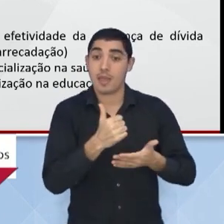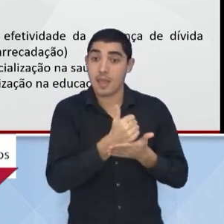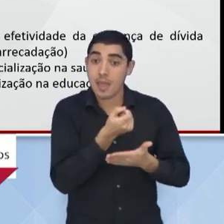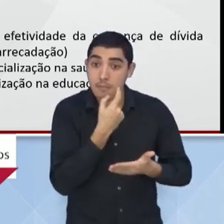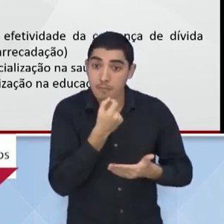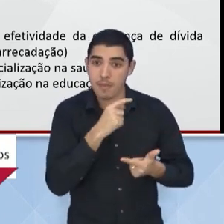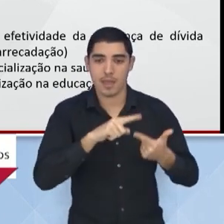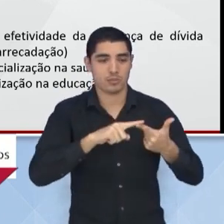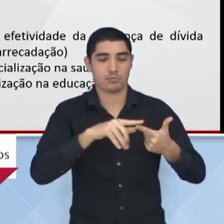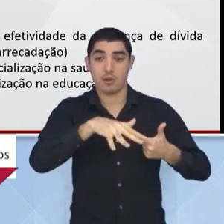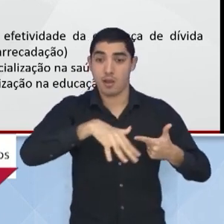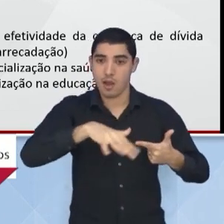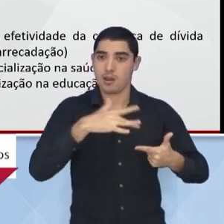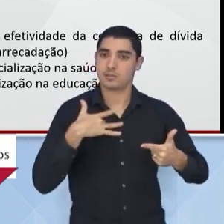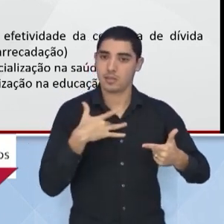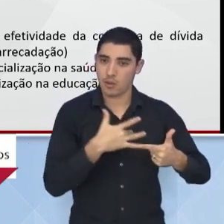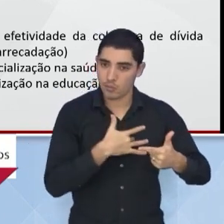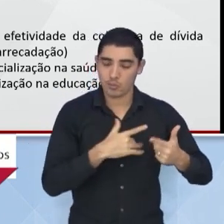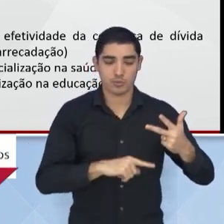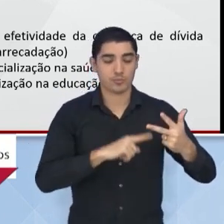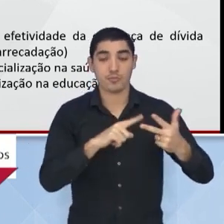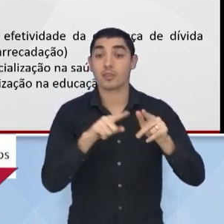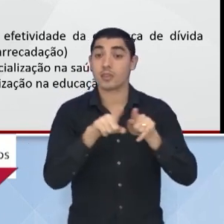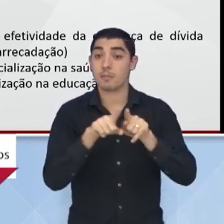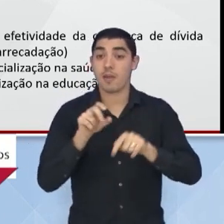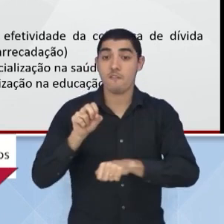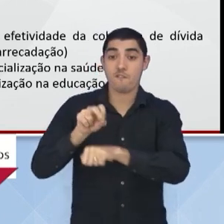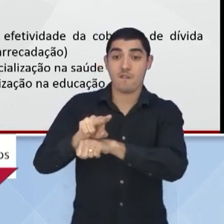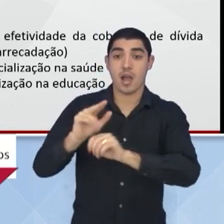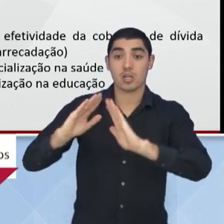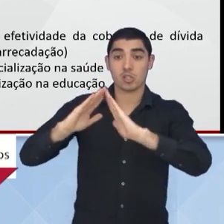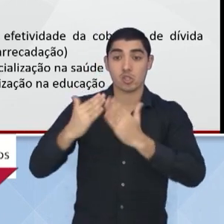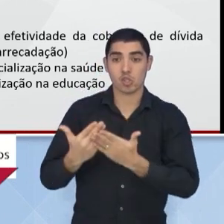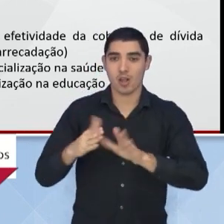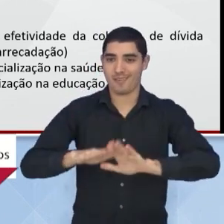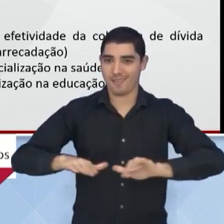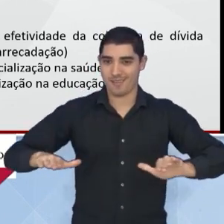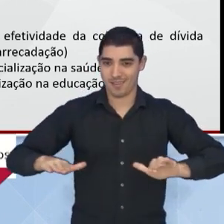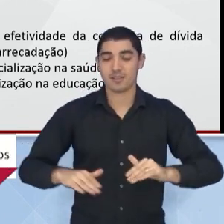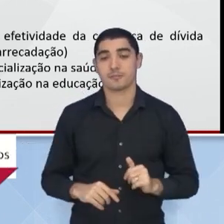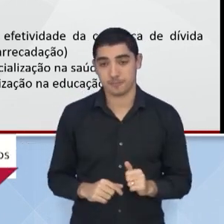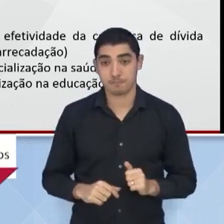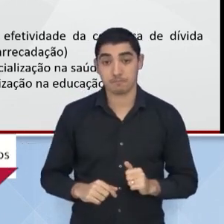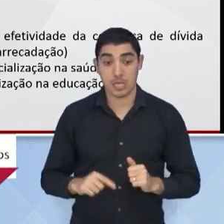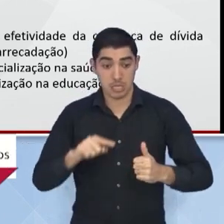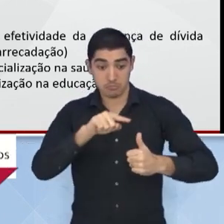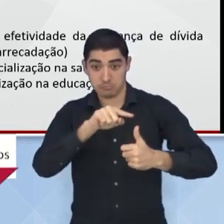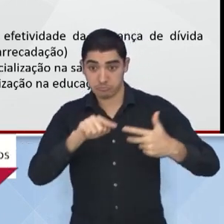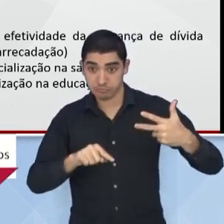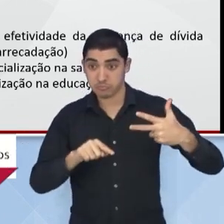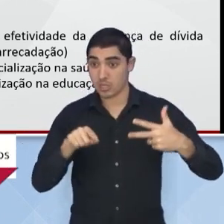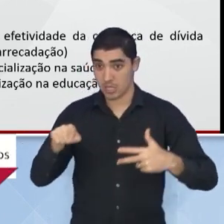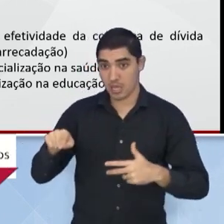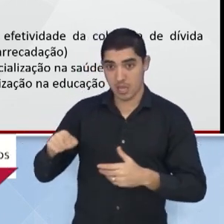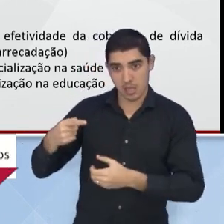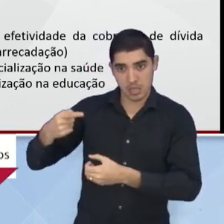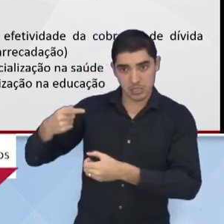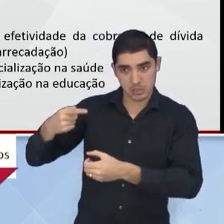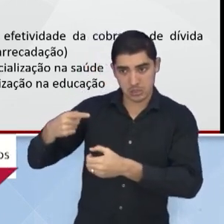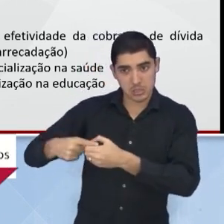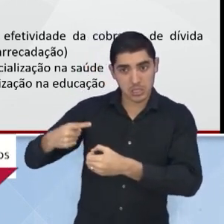saúde e vagas em creche eh tanto que o resultado deles foi a